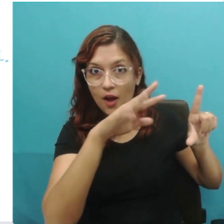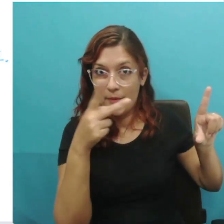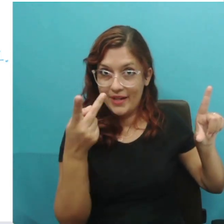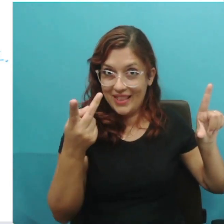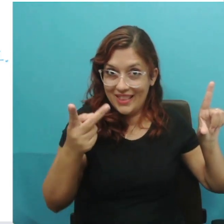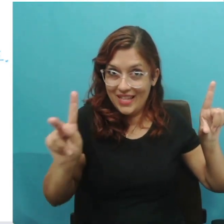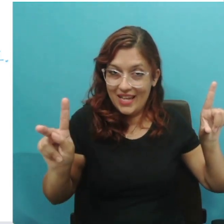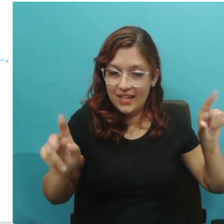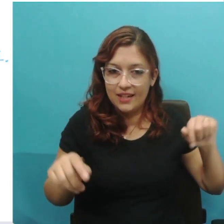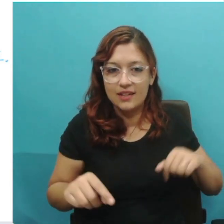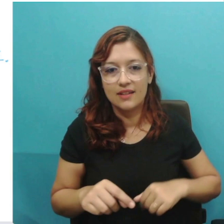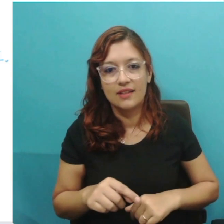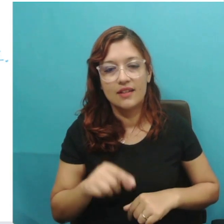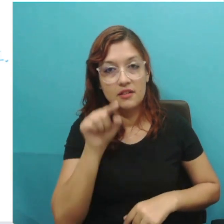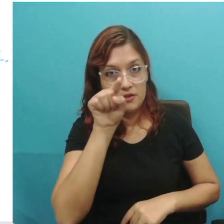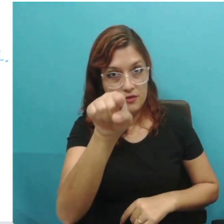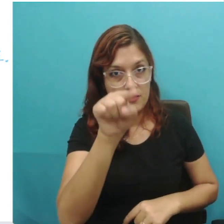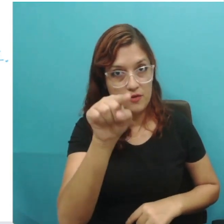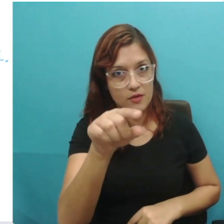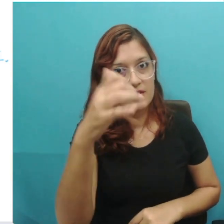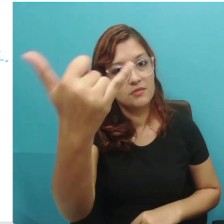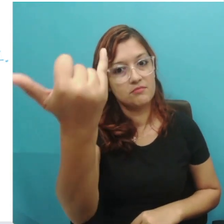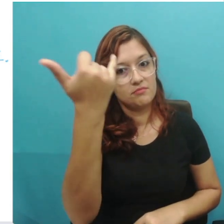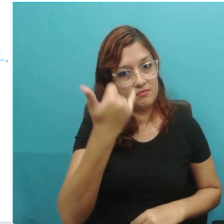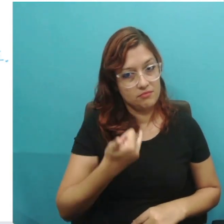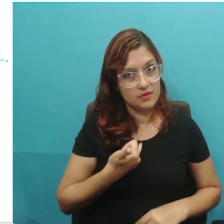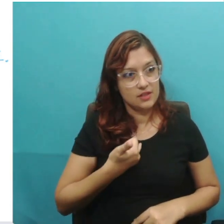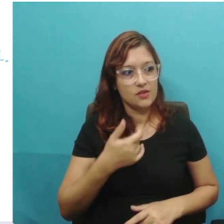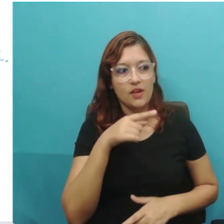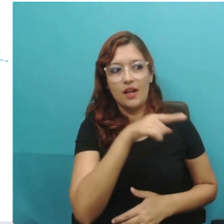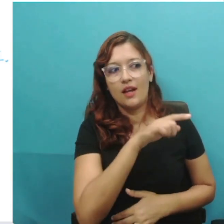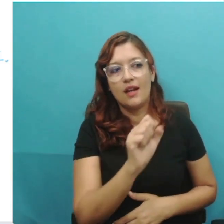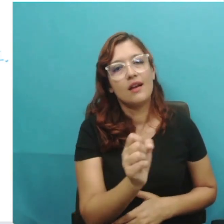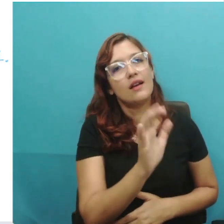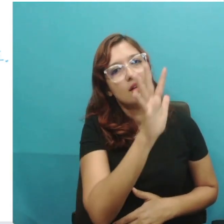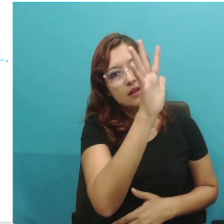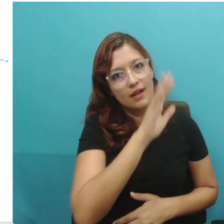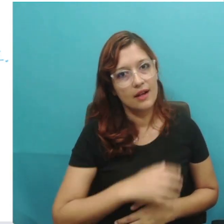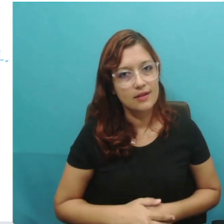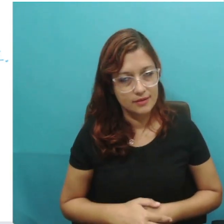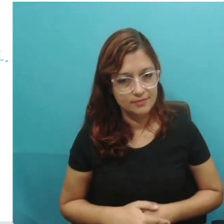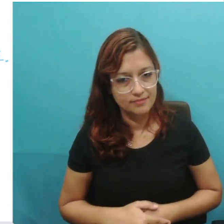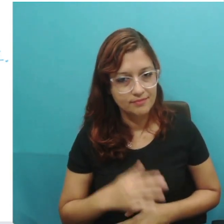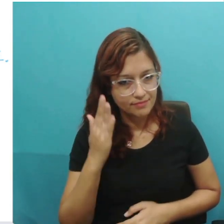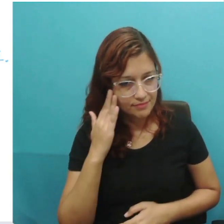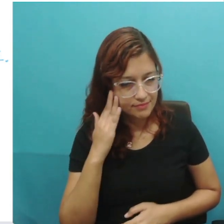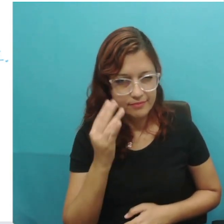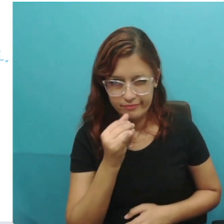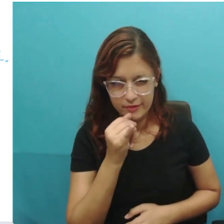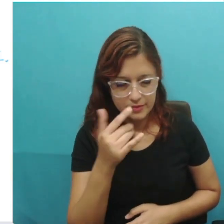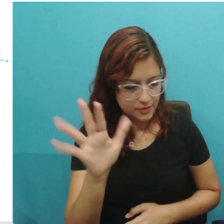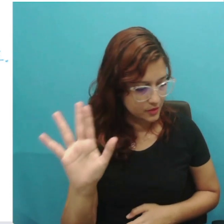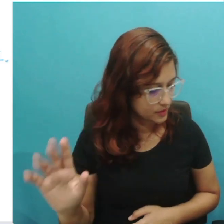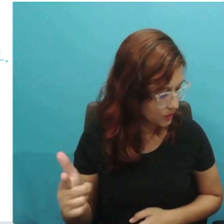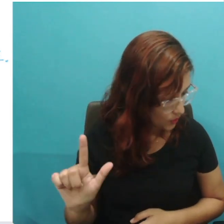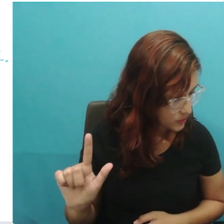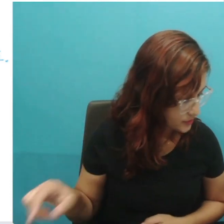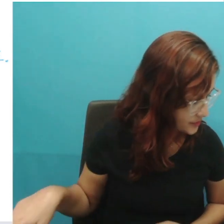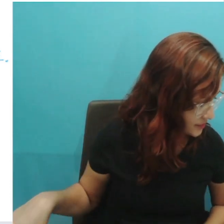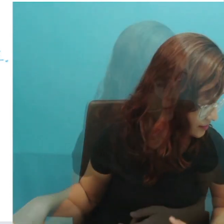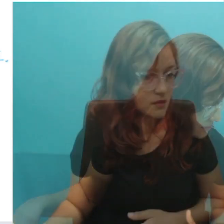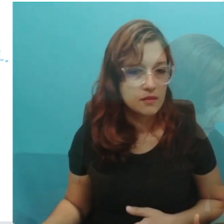alguém pintou, é a pintura dele, e você me falou que aquela pintura é cara.